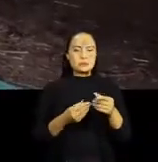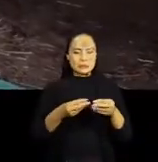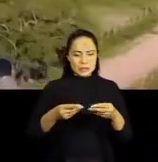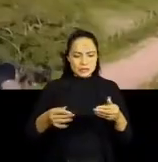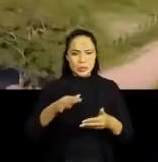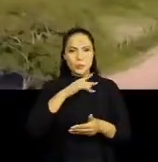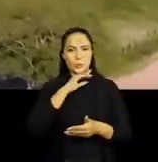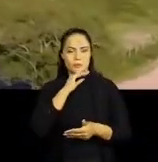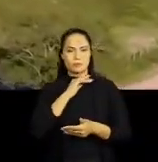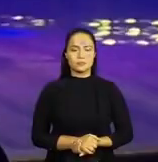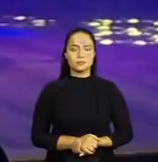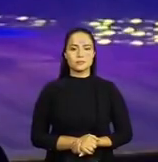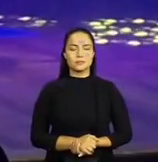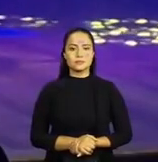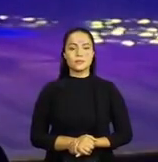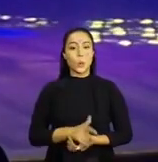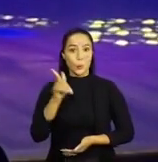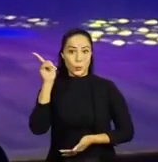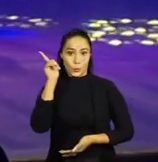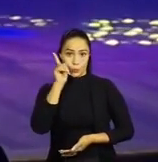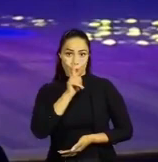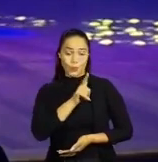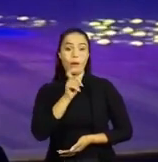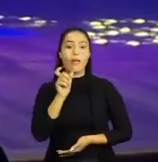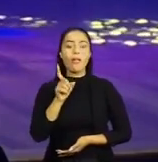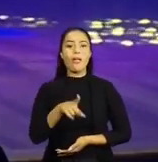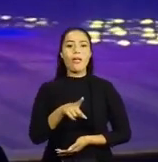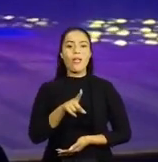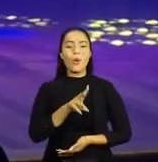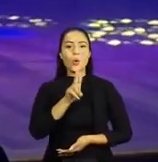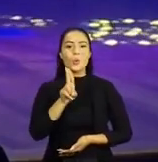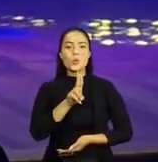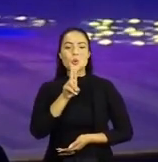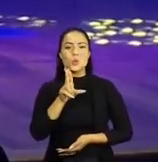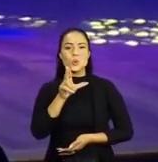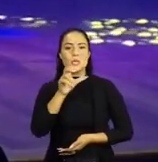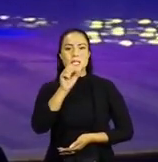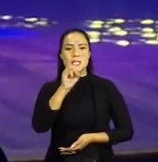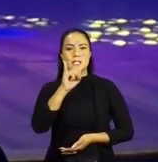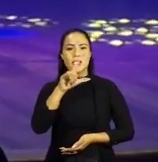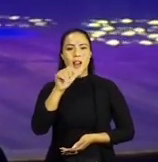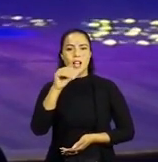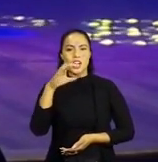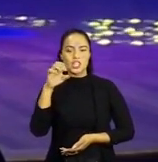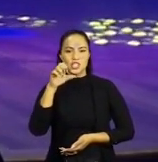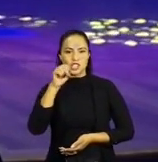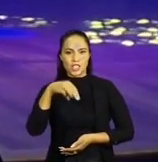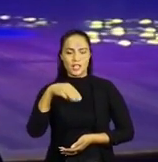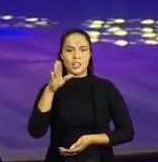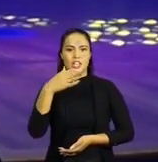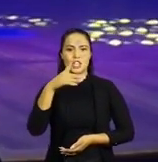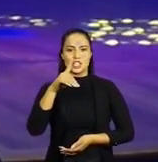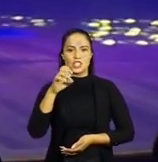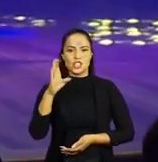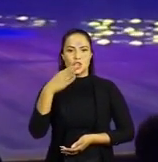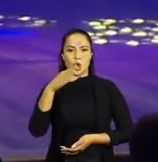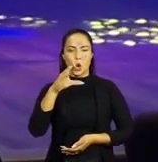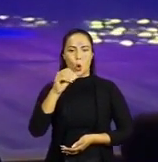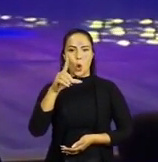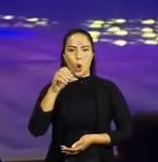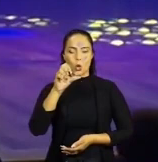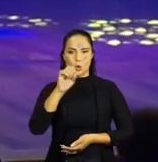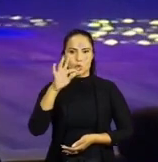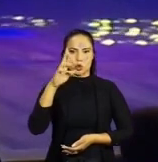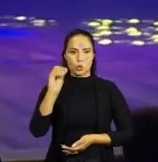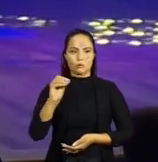popular virtual. E o vencedor é uso da silagem de colostro como substituto do leite na